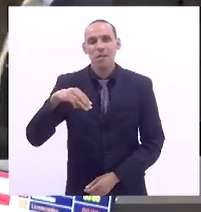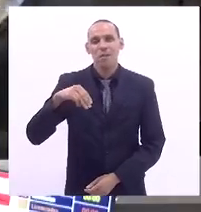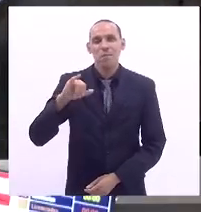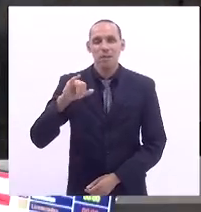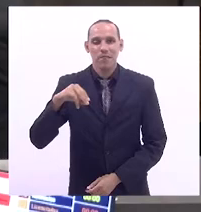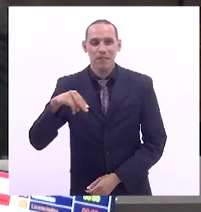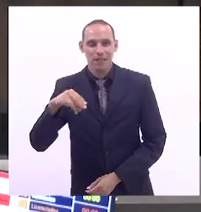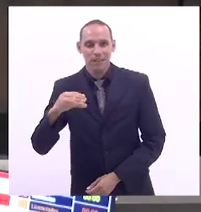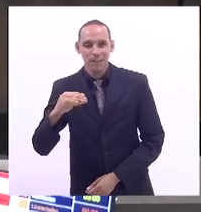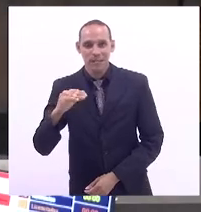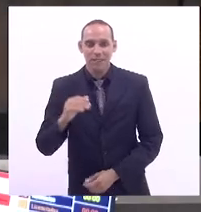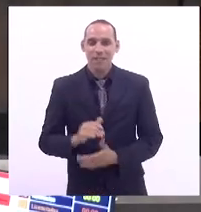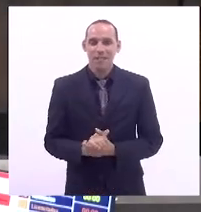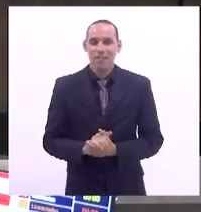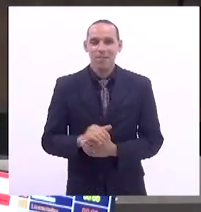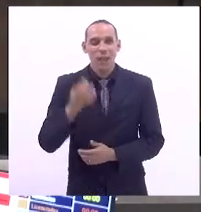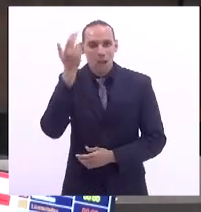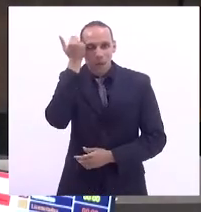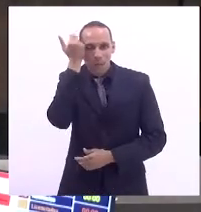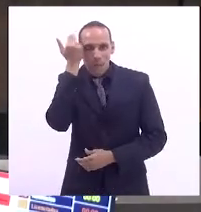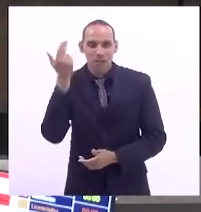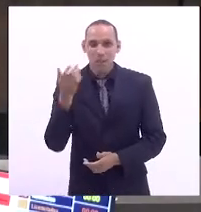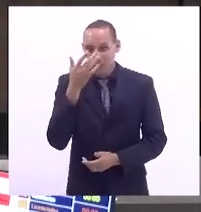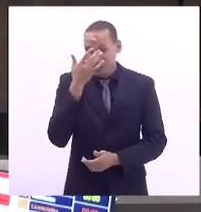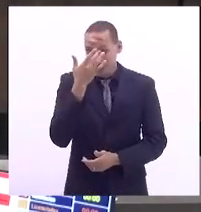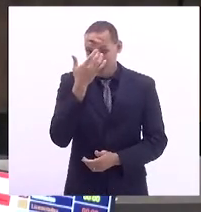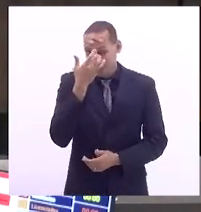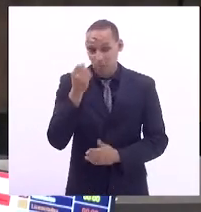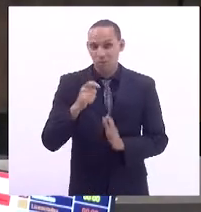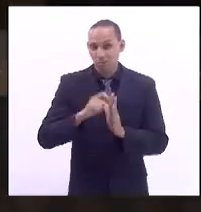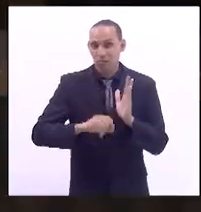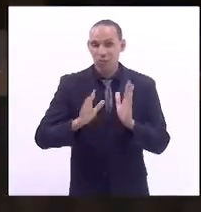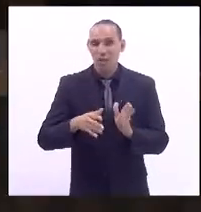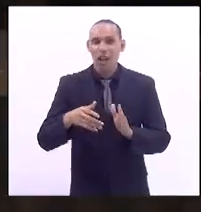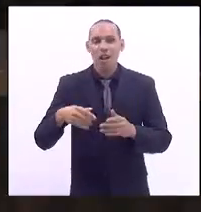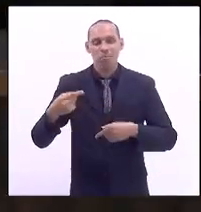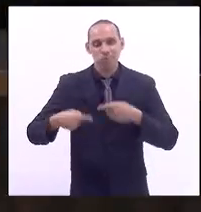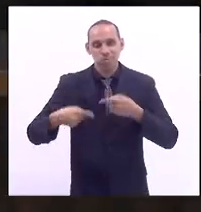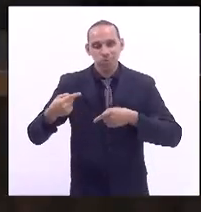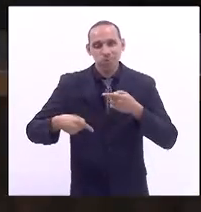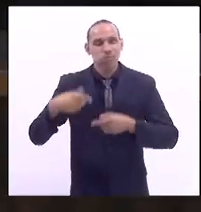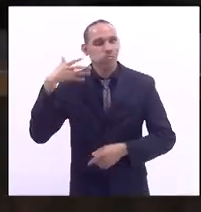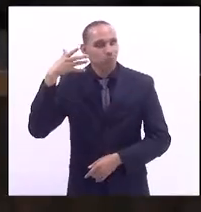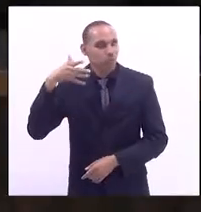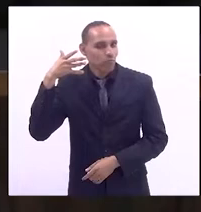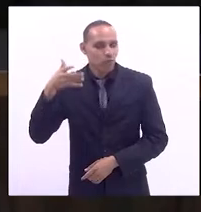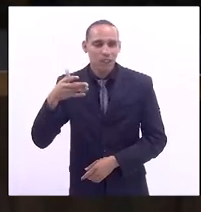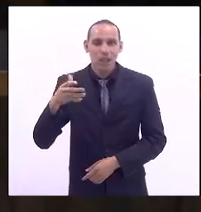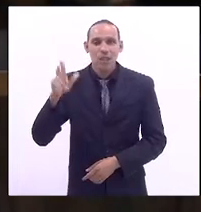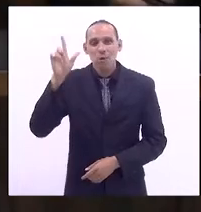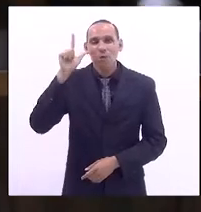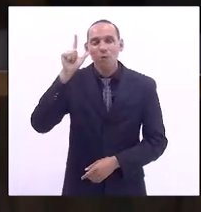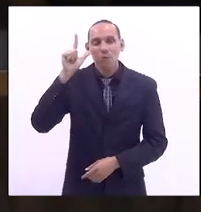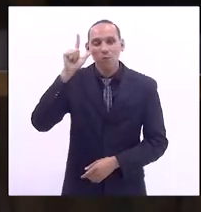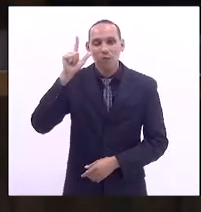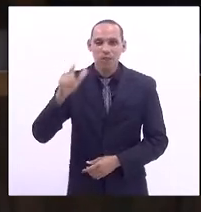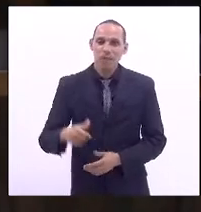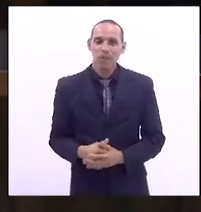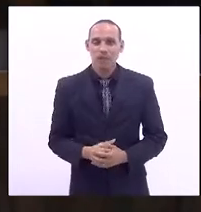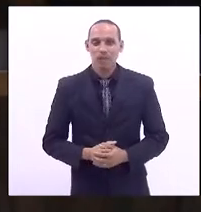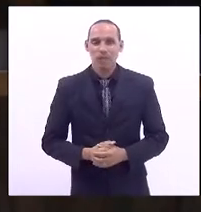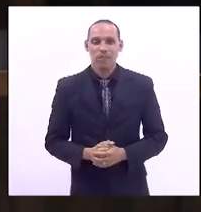minc tá dele o Marco ele já inscrito para discutir a presente matéria deputada Lucinha